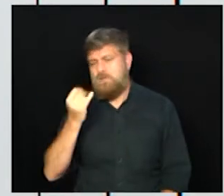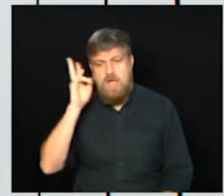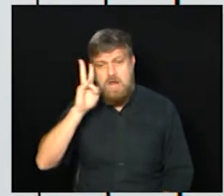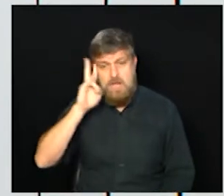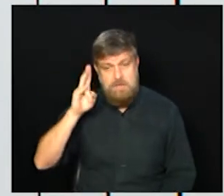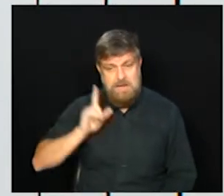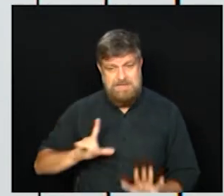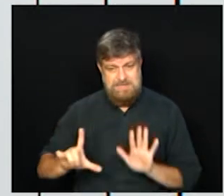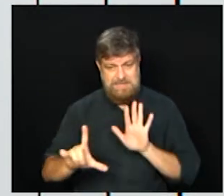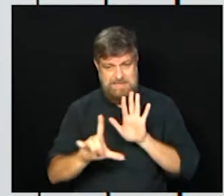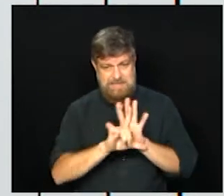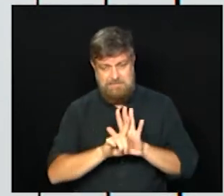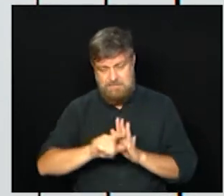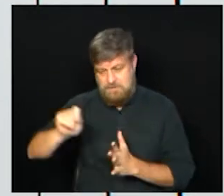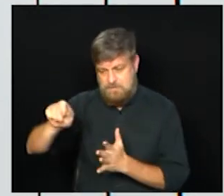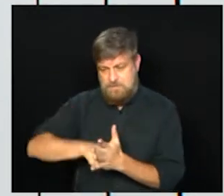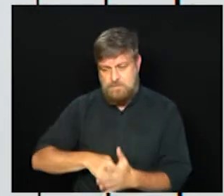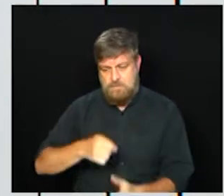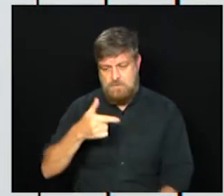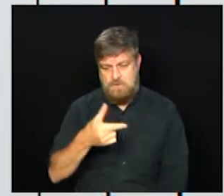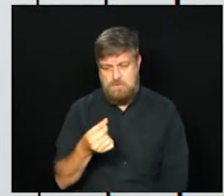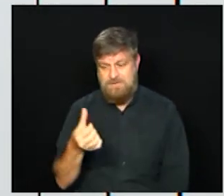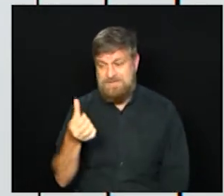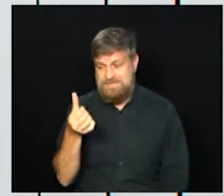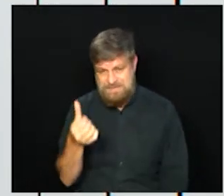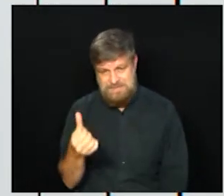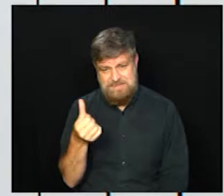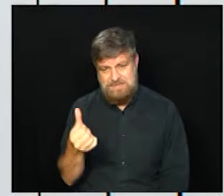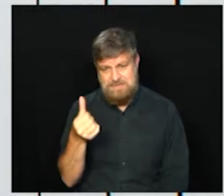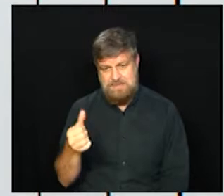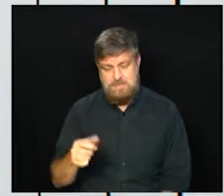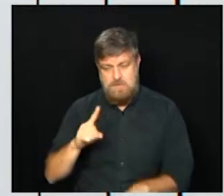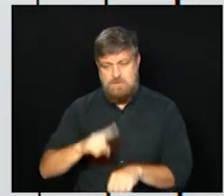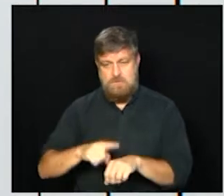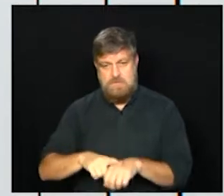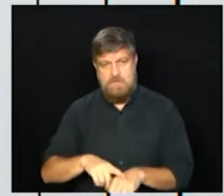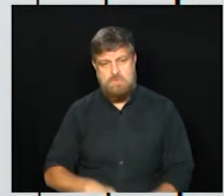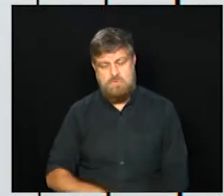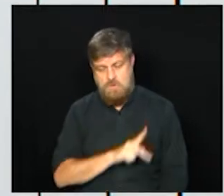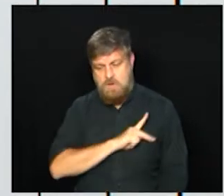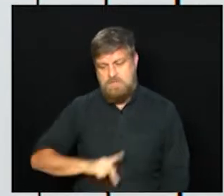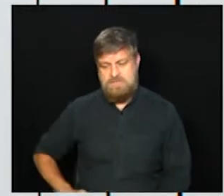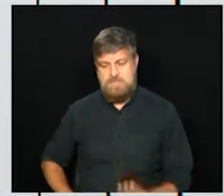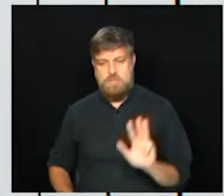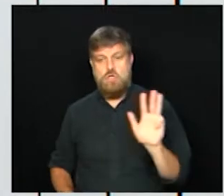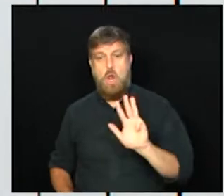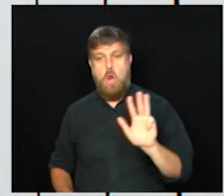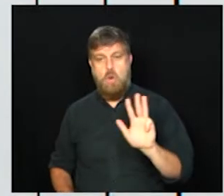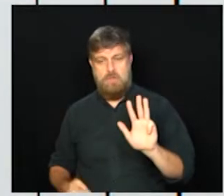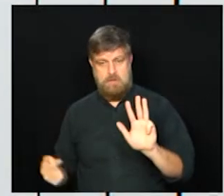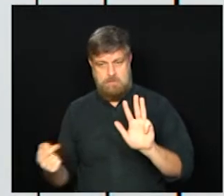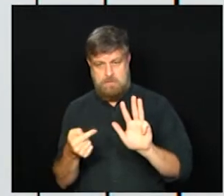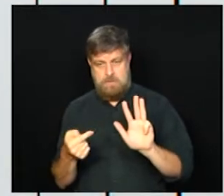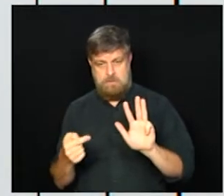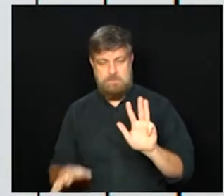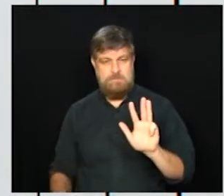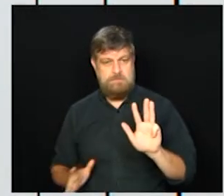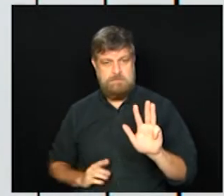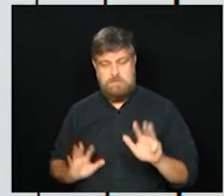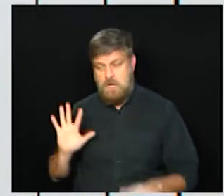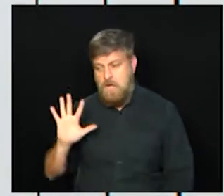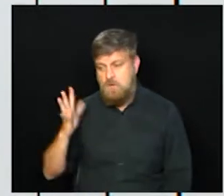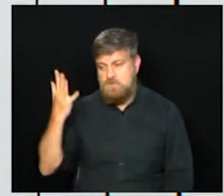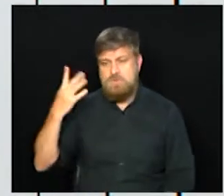foi sancionada em 2006, né? No governo Lula, que é uma lei que veio fruto, como a Mariana